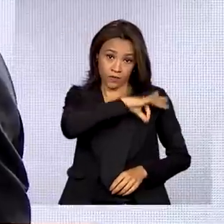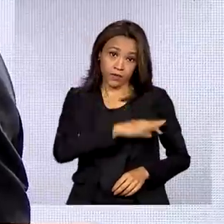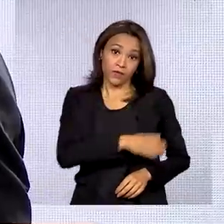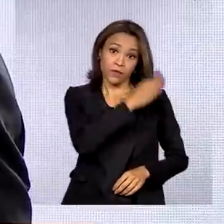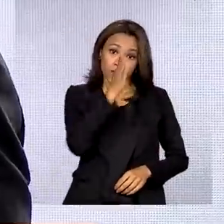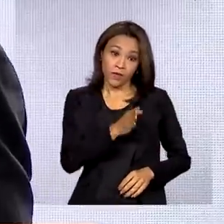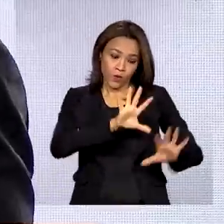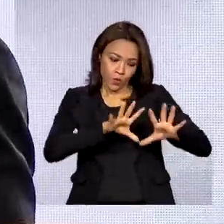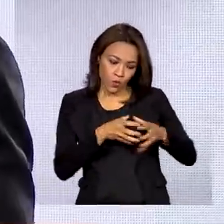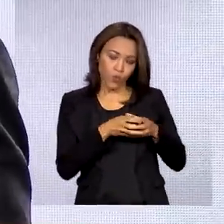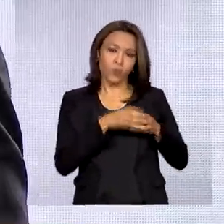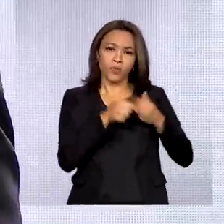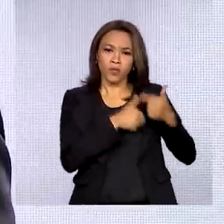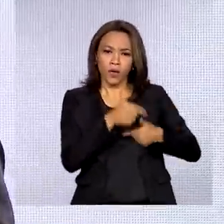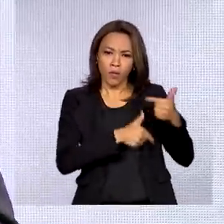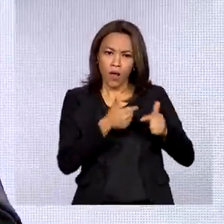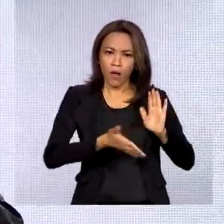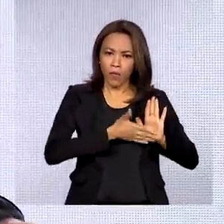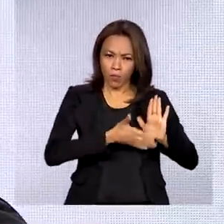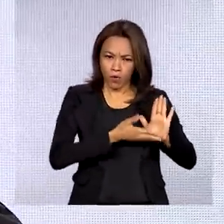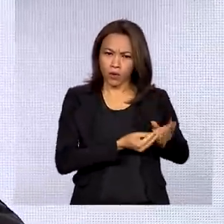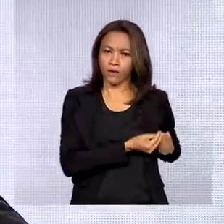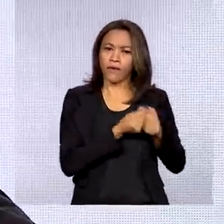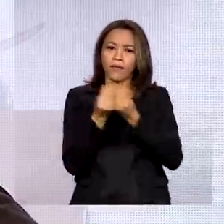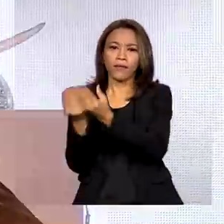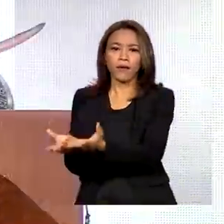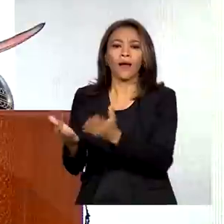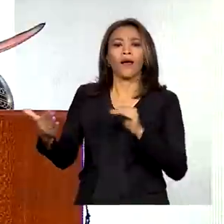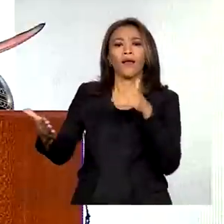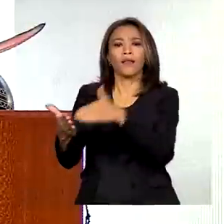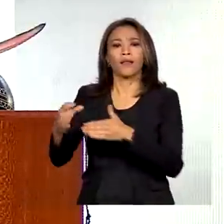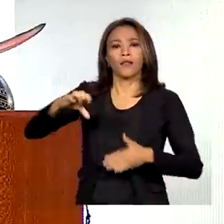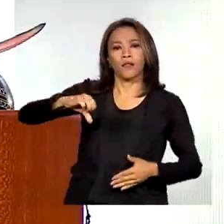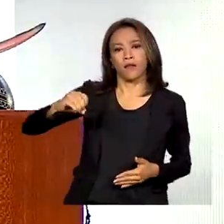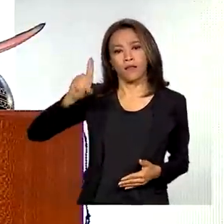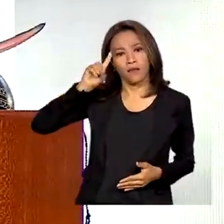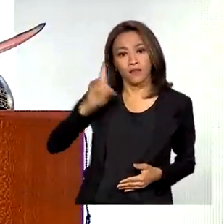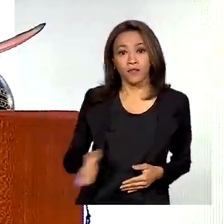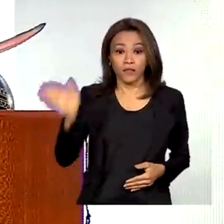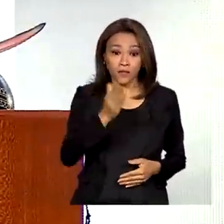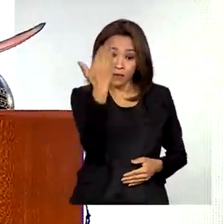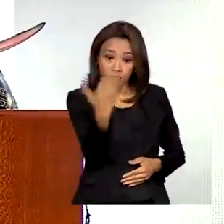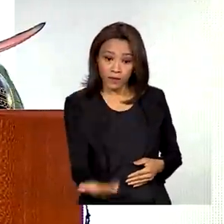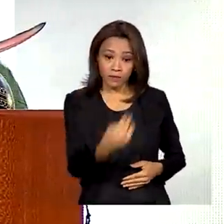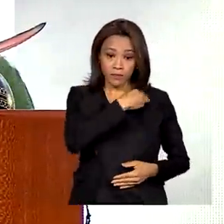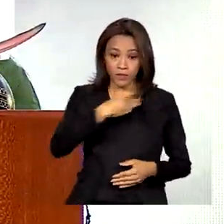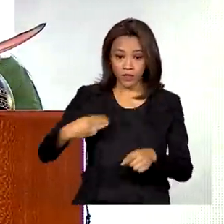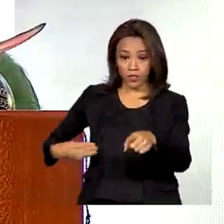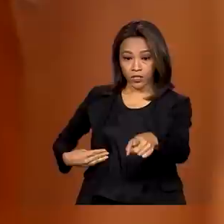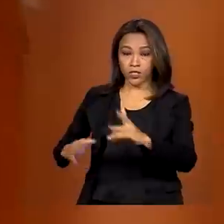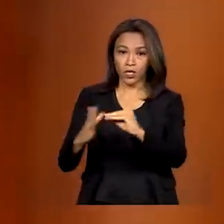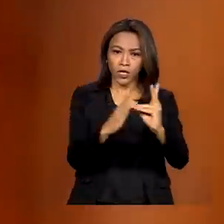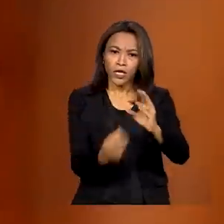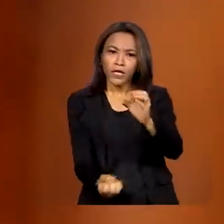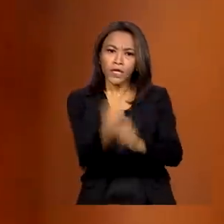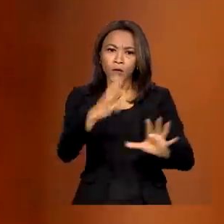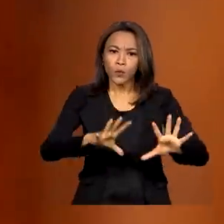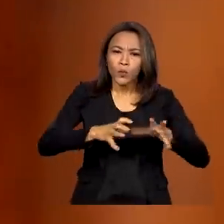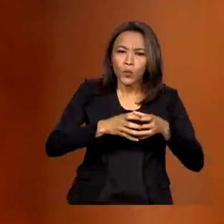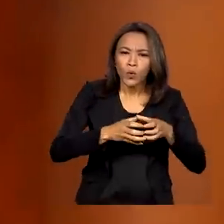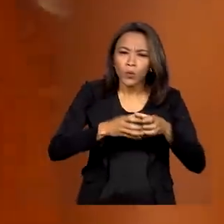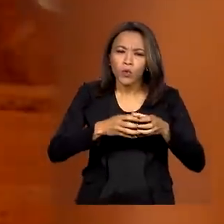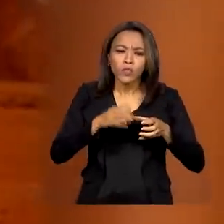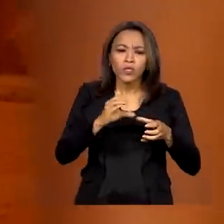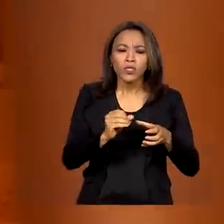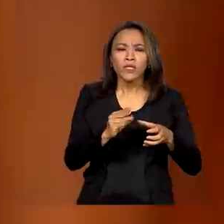trabalho deve entregar a proposta em até 90 dias. Ministra dos Povos Indígenas cria gabinete de crise para